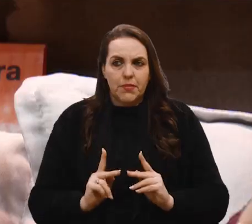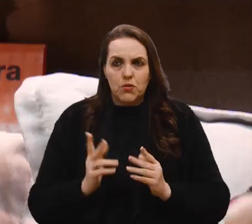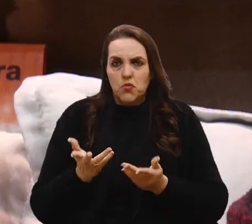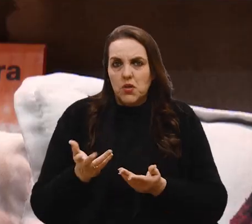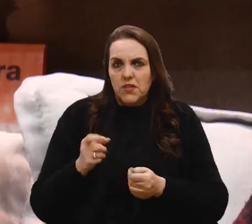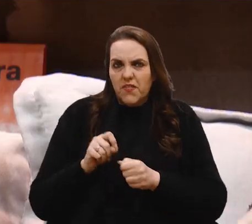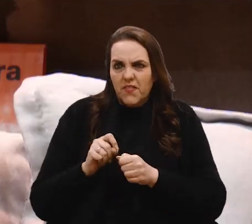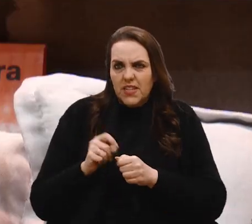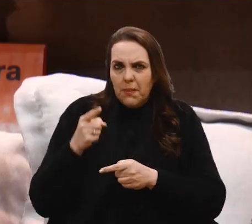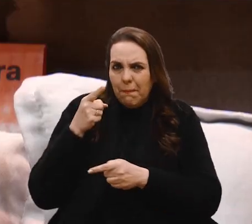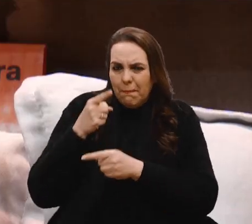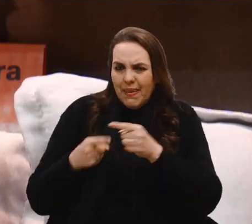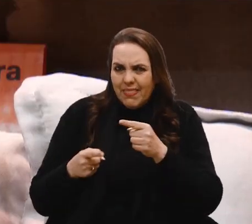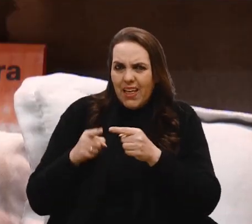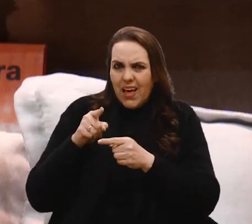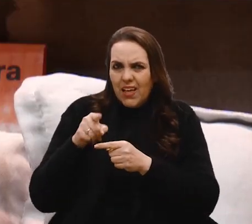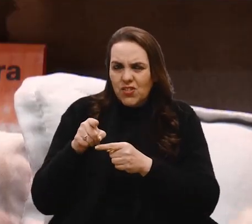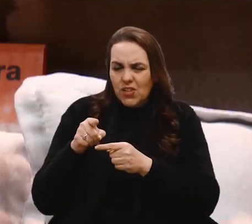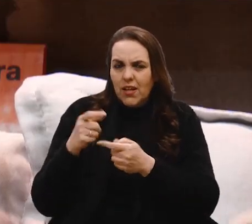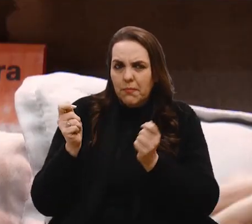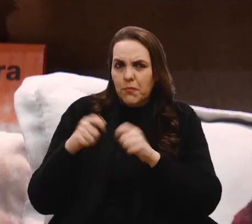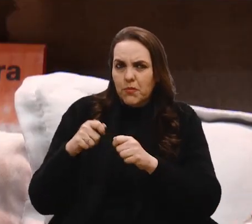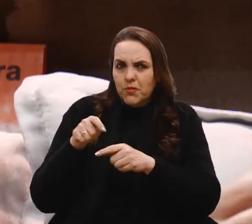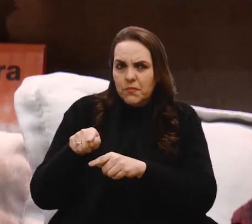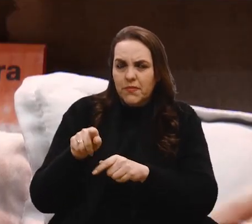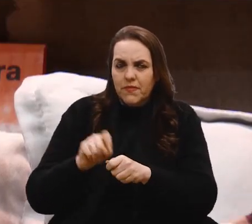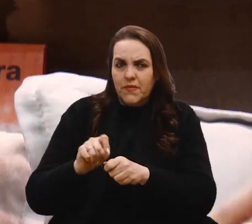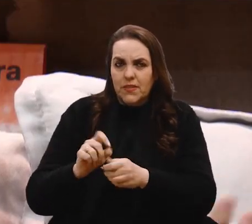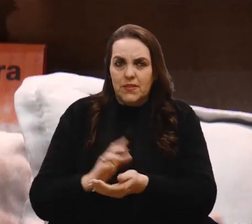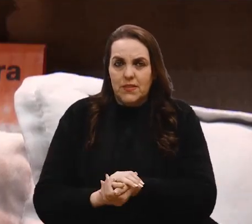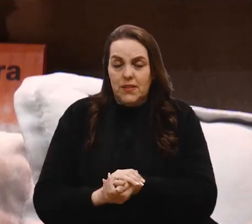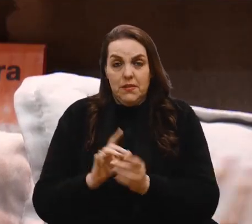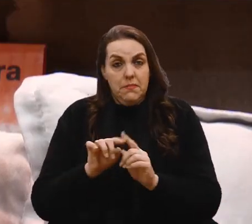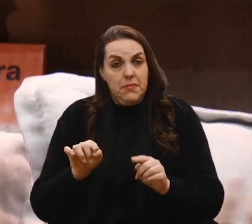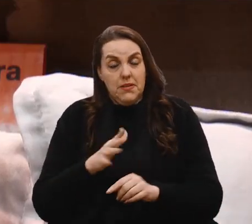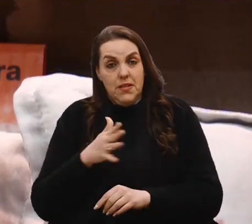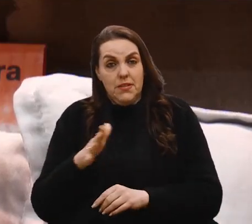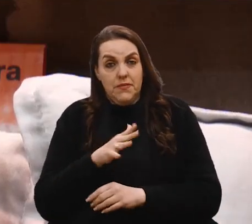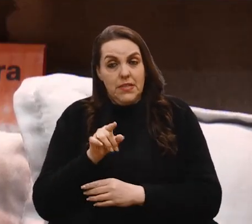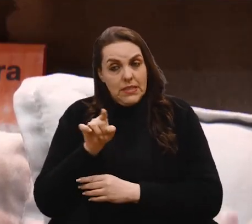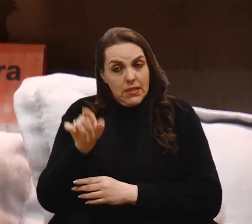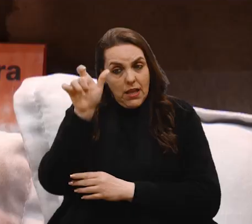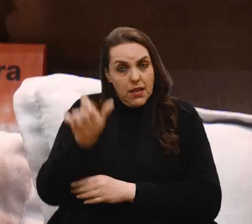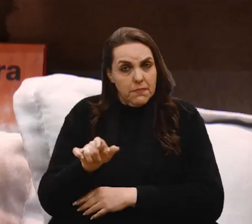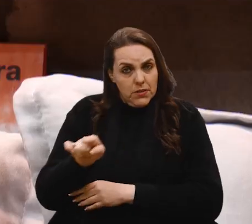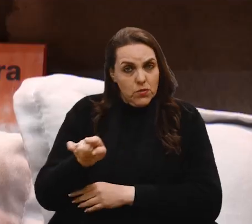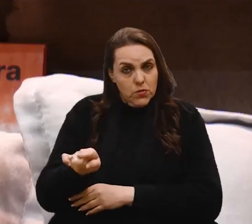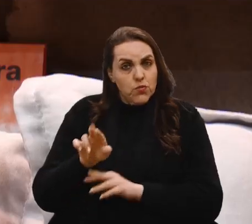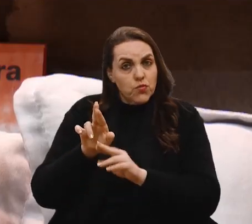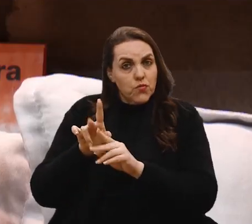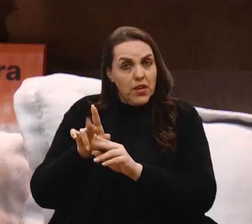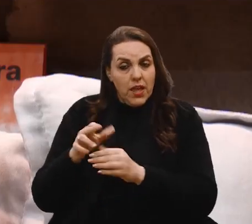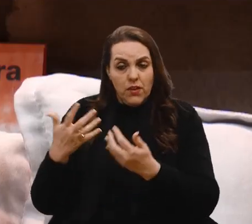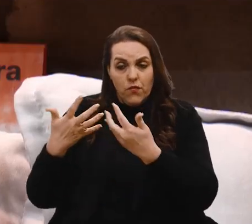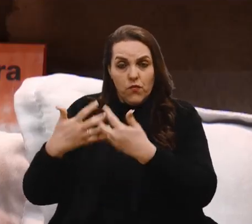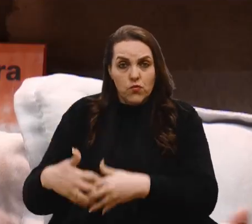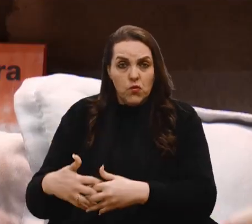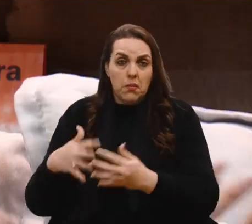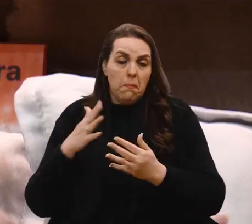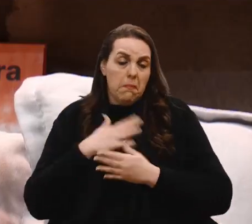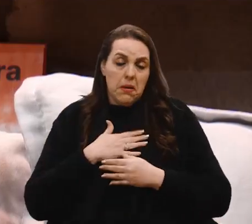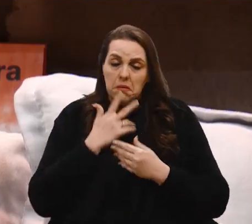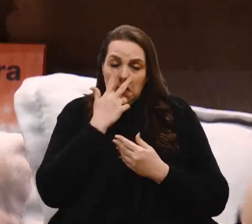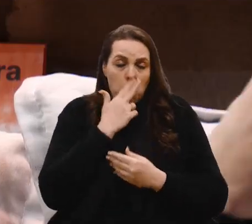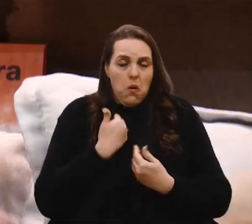né? Porque elas funcionam na mesma intensidade, às vezes delas, né? Do funcionamento delas é a mesma